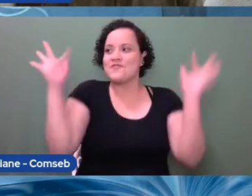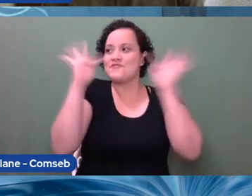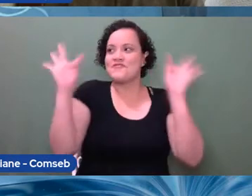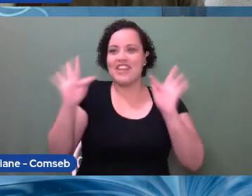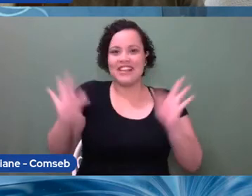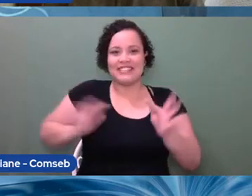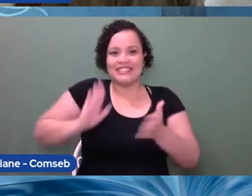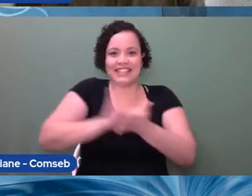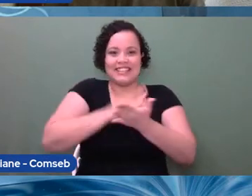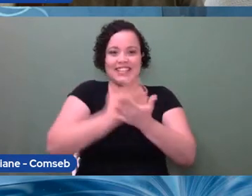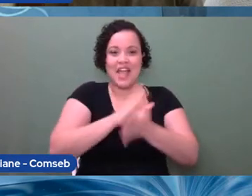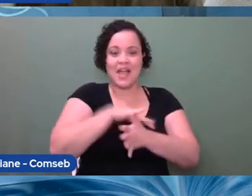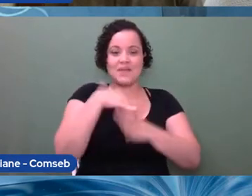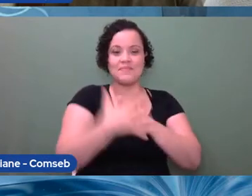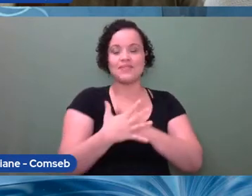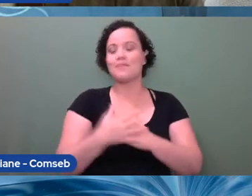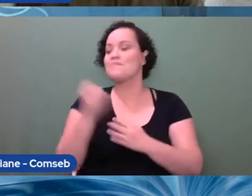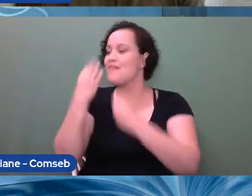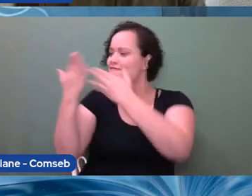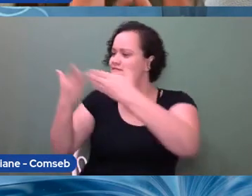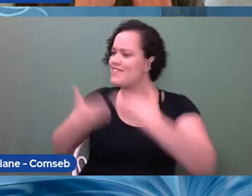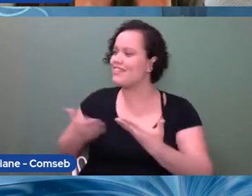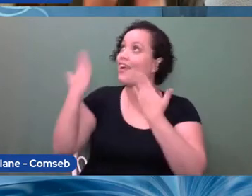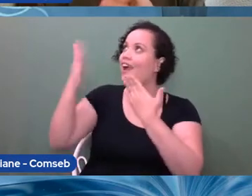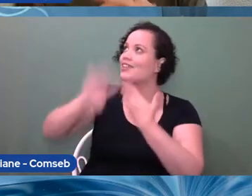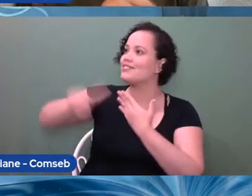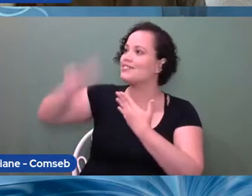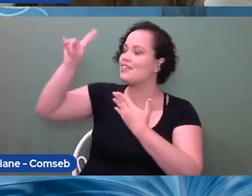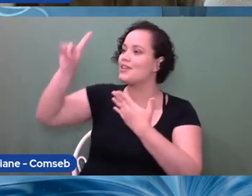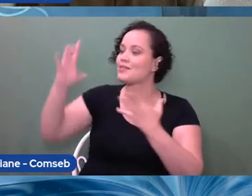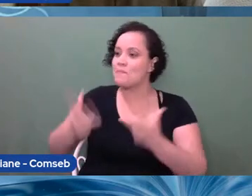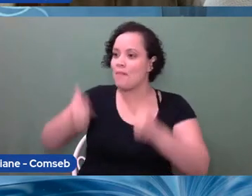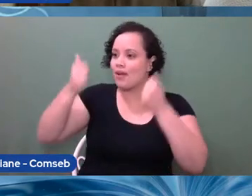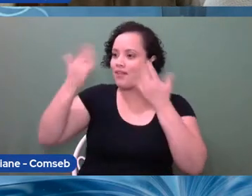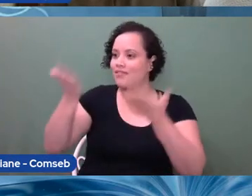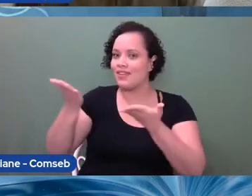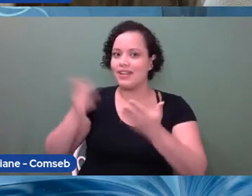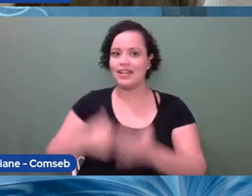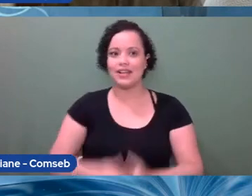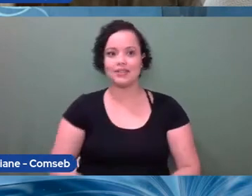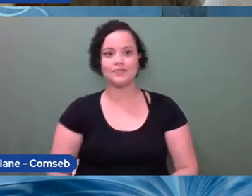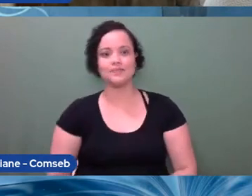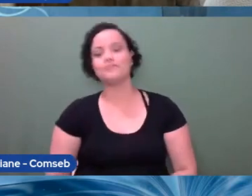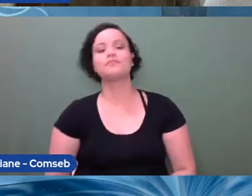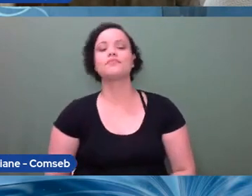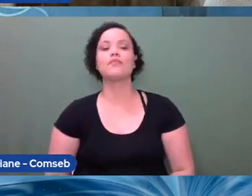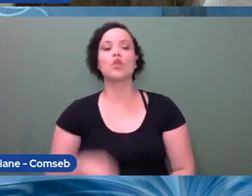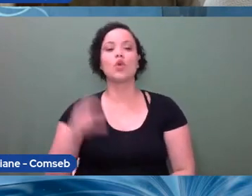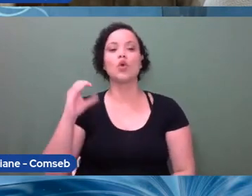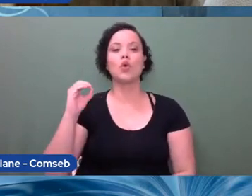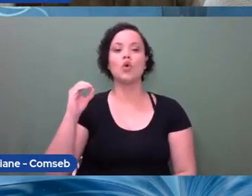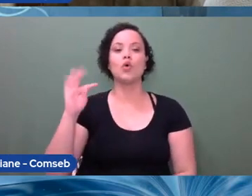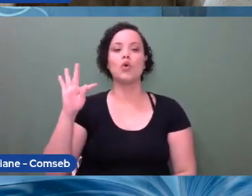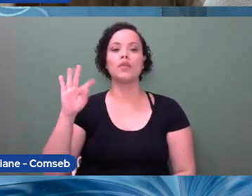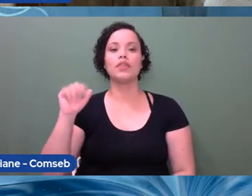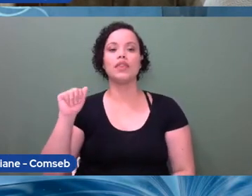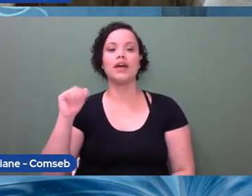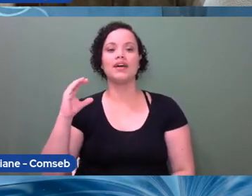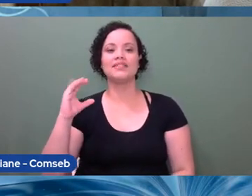Muito bem-vinda, graças a Deus, que maravilha. Ô, Tassiro, a Janaína perguntou ainda na semana